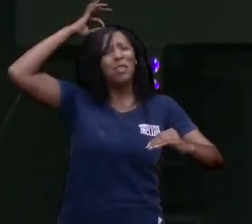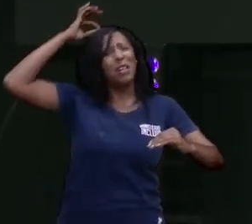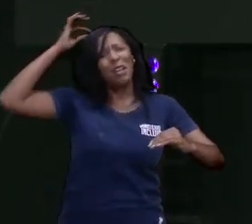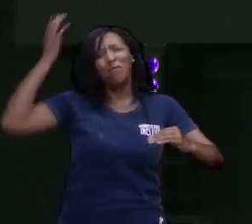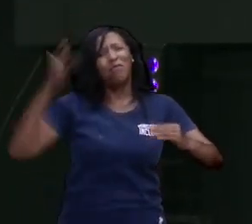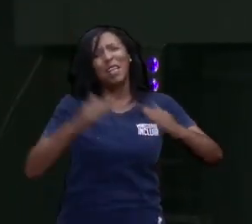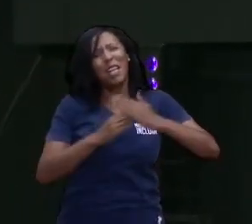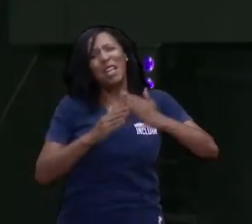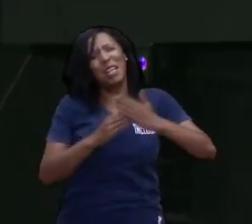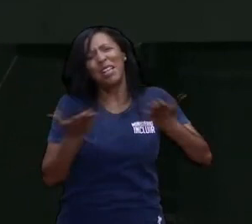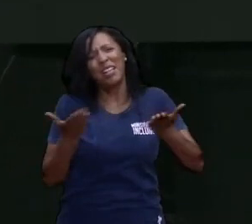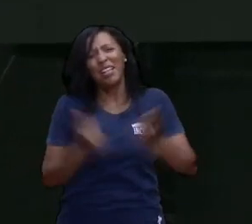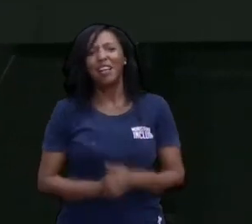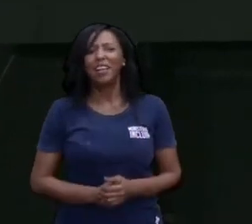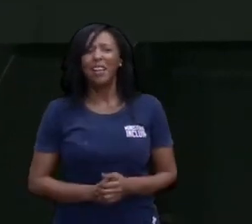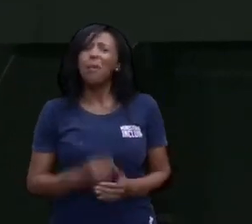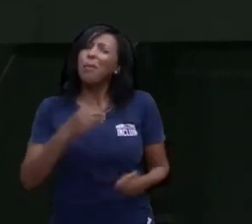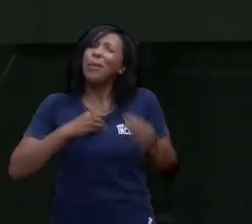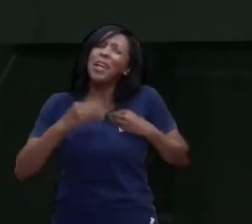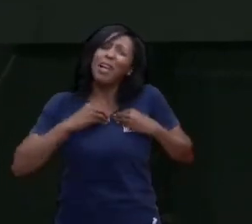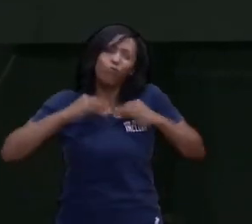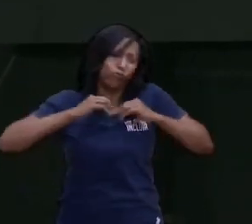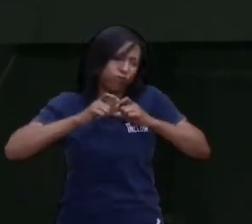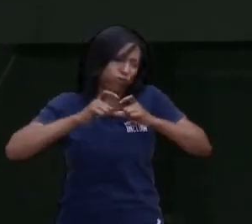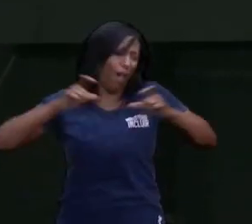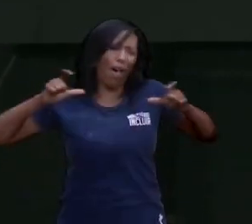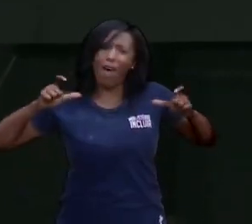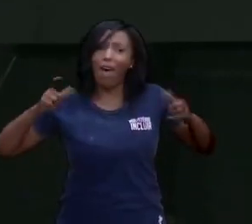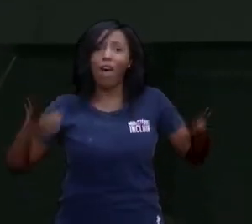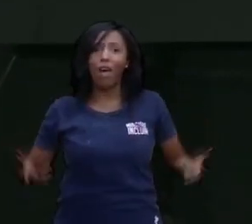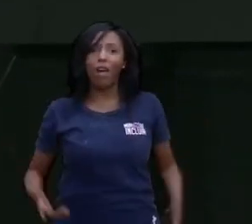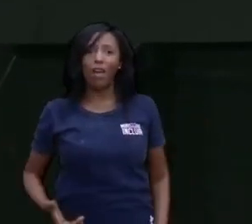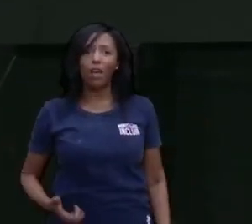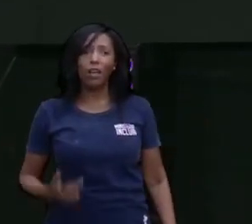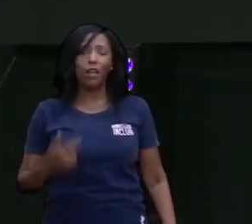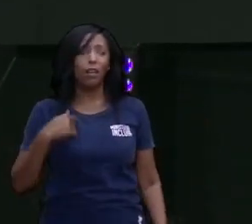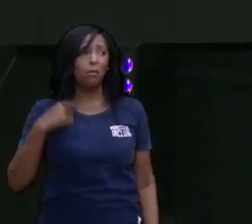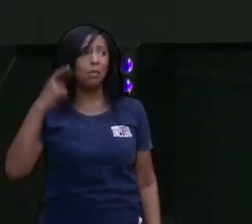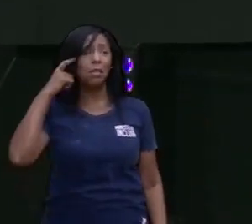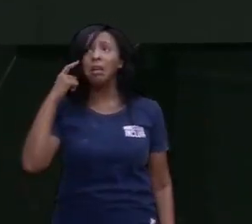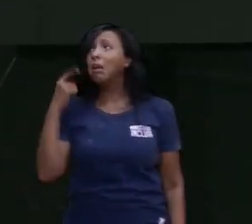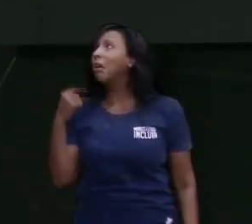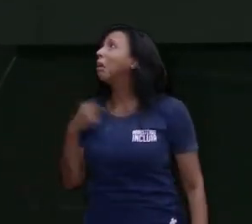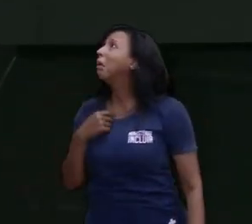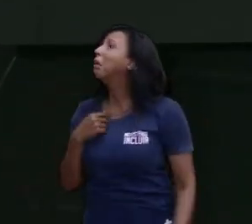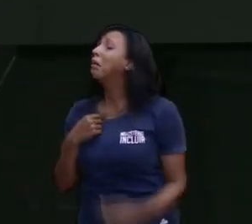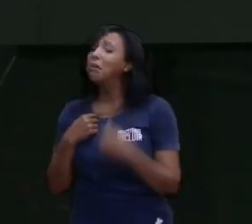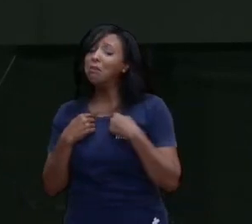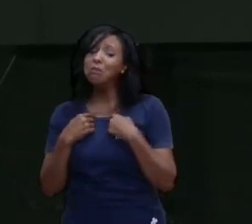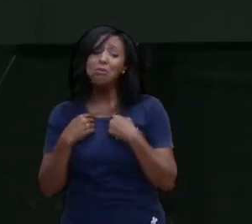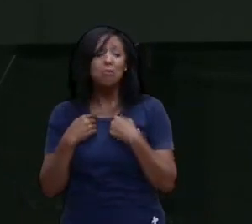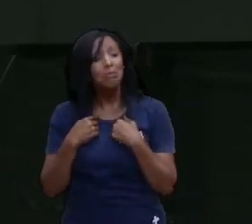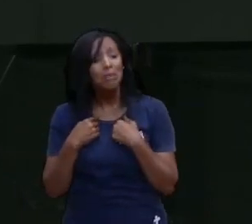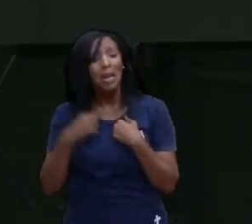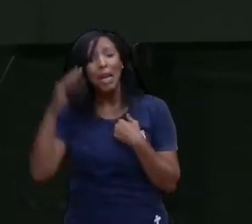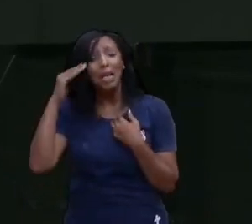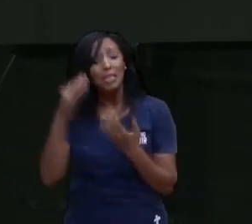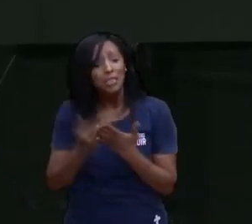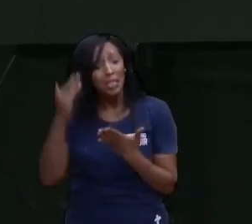limitada e esse pecado é maior que você então a gente começa acreditar nessas coisas